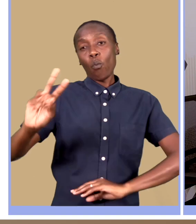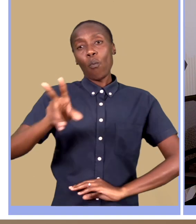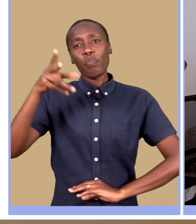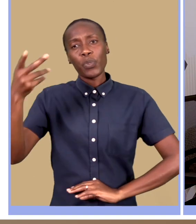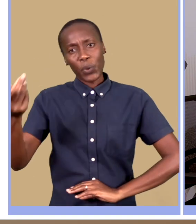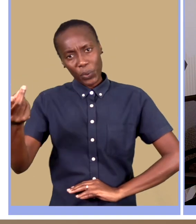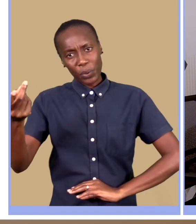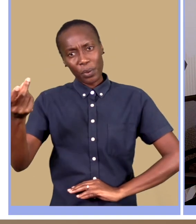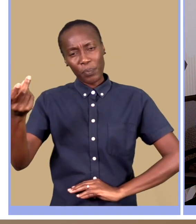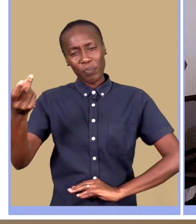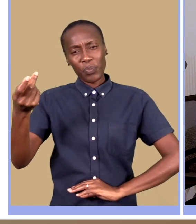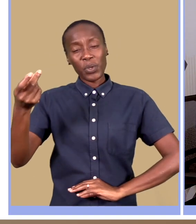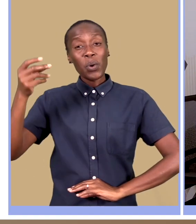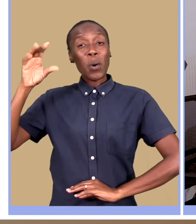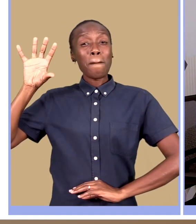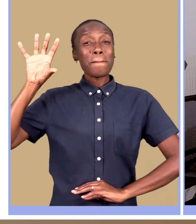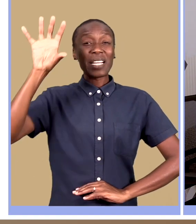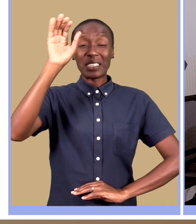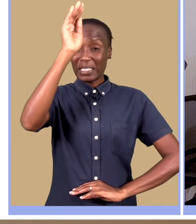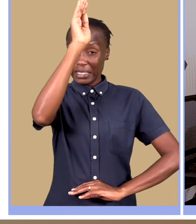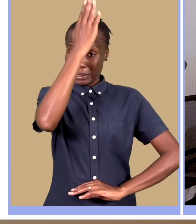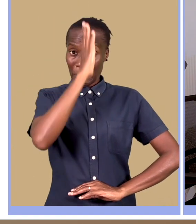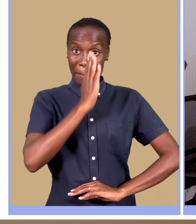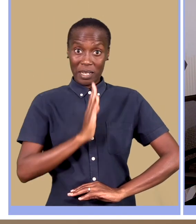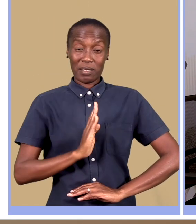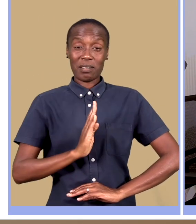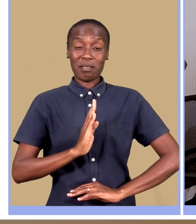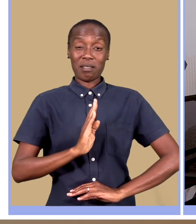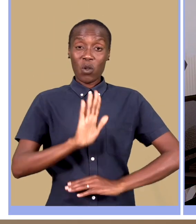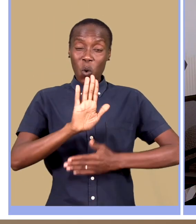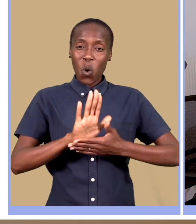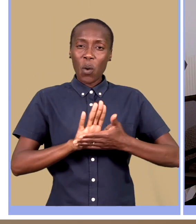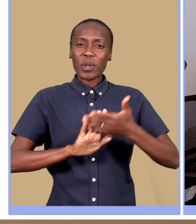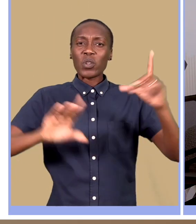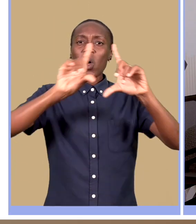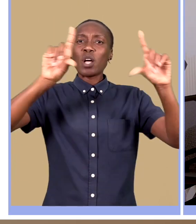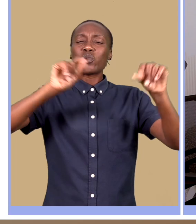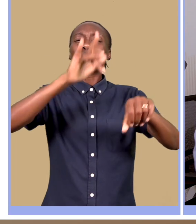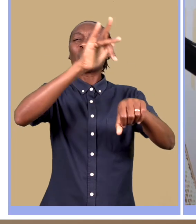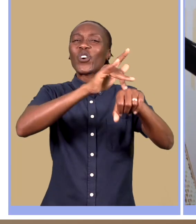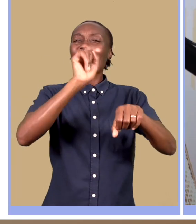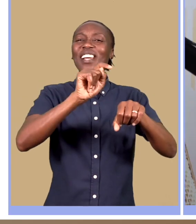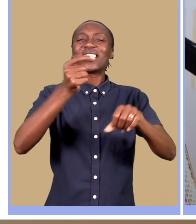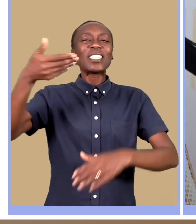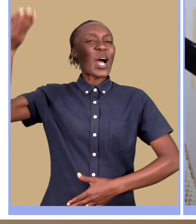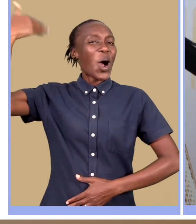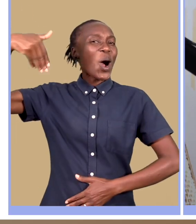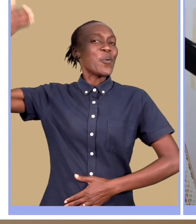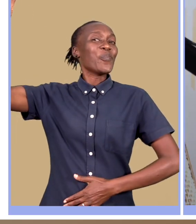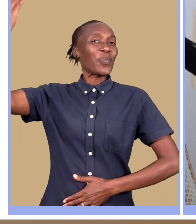porque o país, nesse caso o Brasil, começou a lidar com esses assuntos já há muito